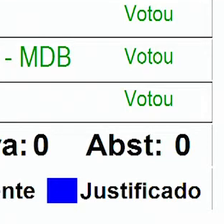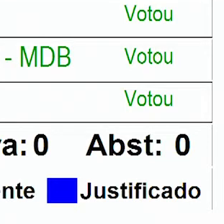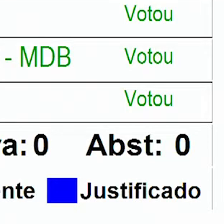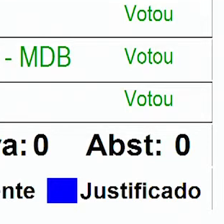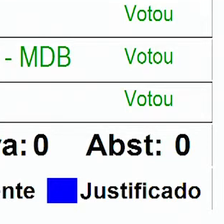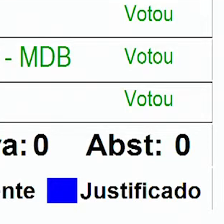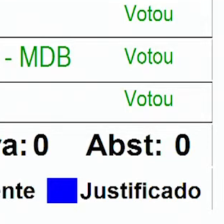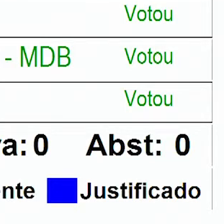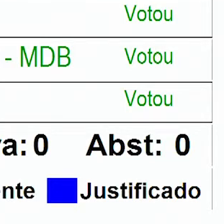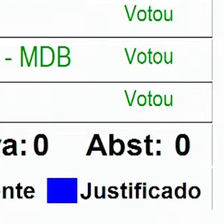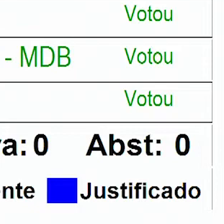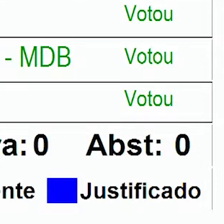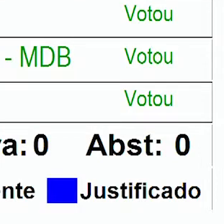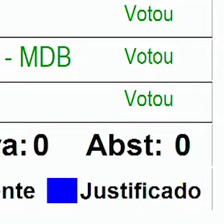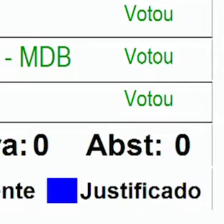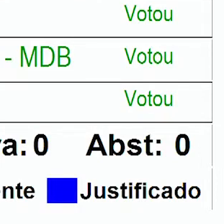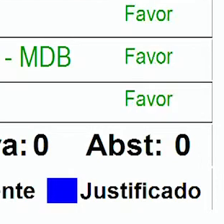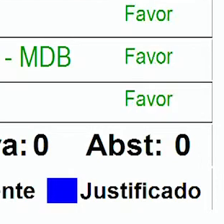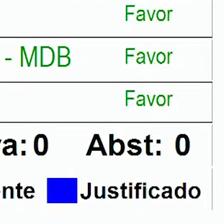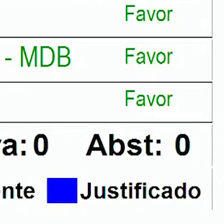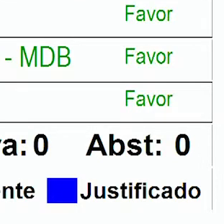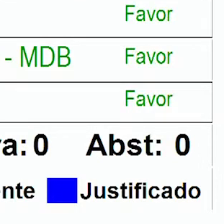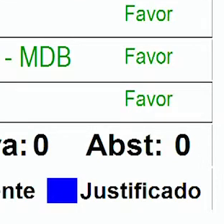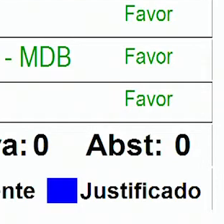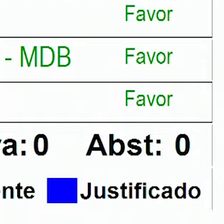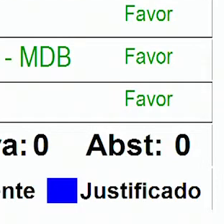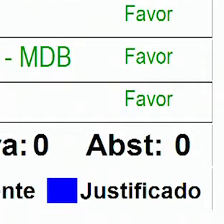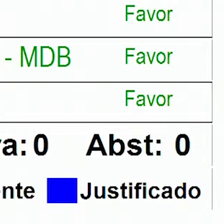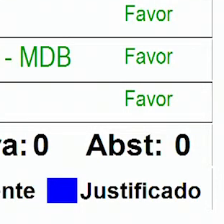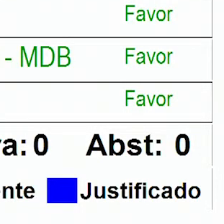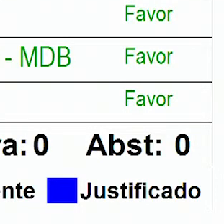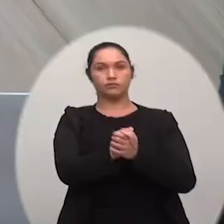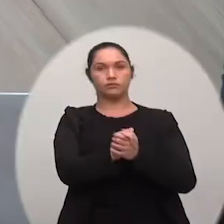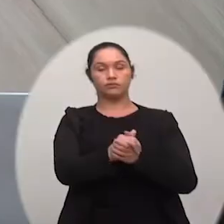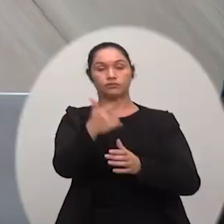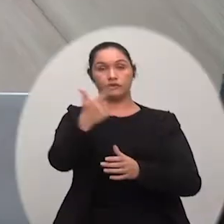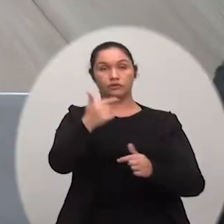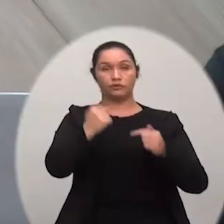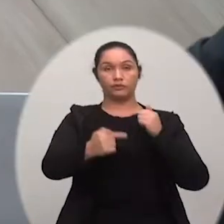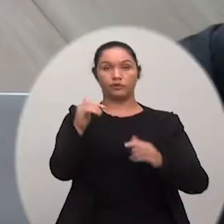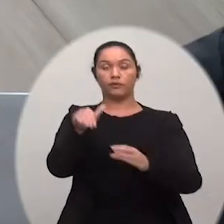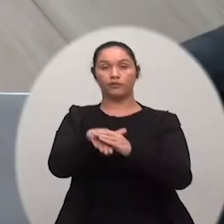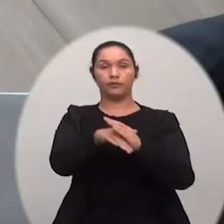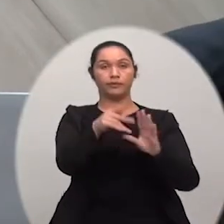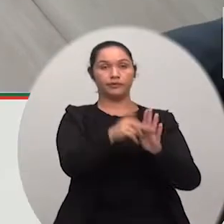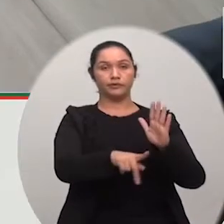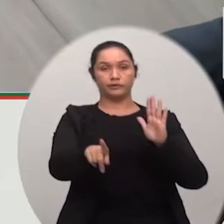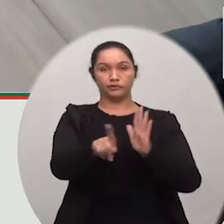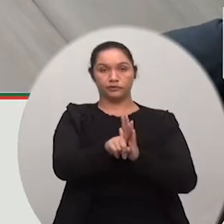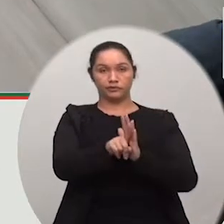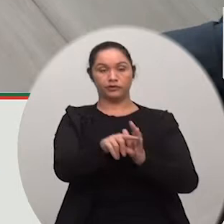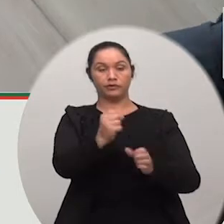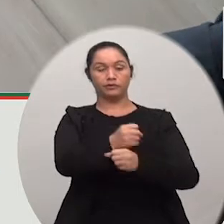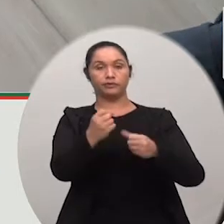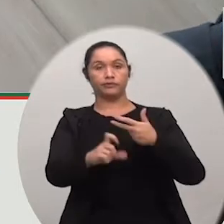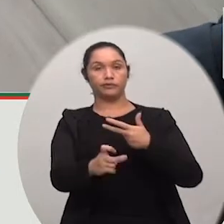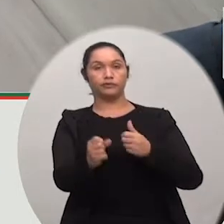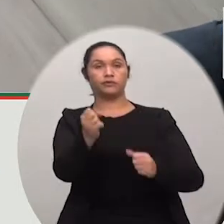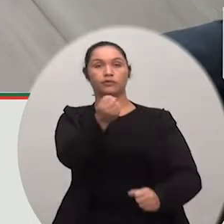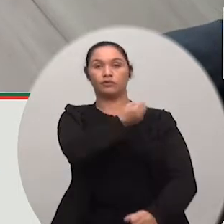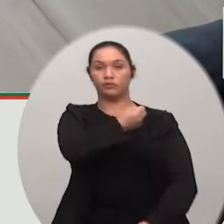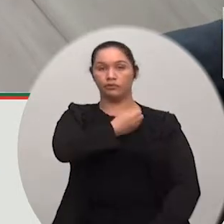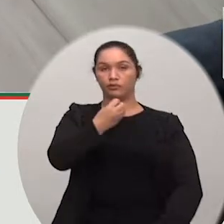Votação encerrada, o projeto foi aprovado por unanimidade. Em segunda discussão e votação, projeto de lei complementar do Executivo